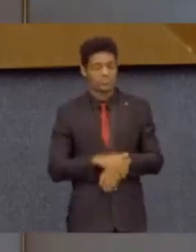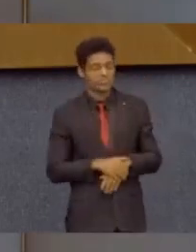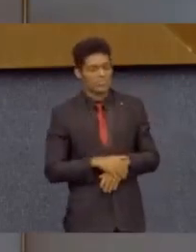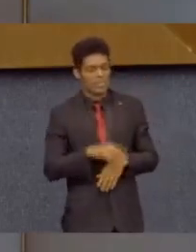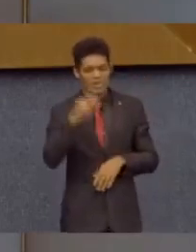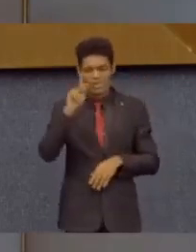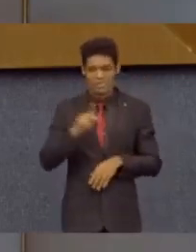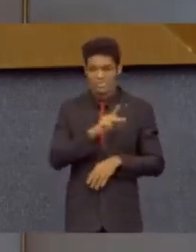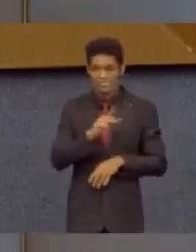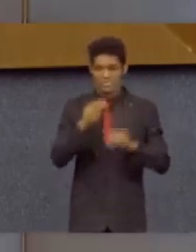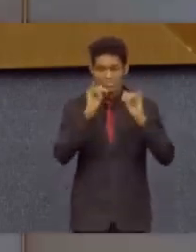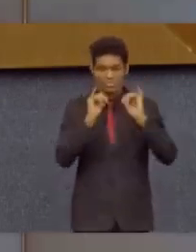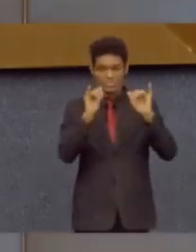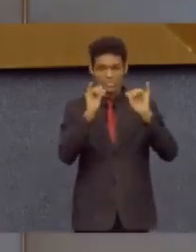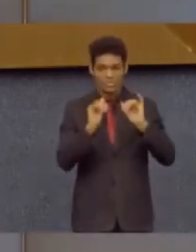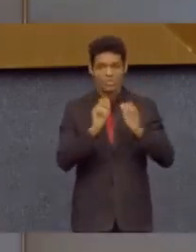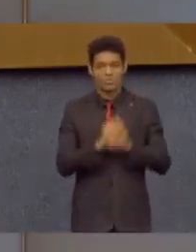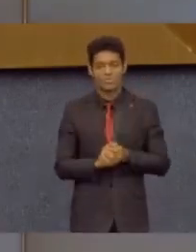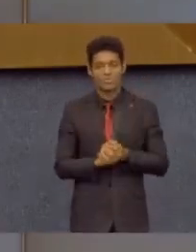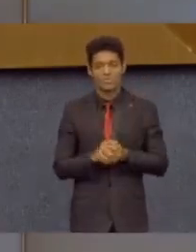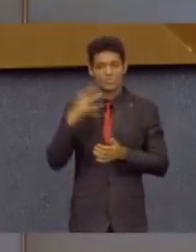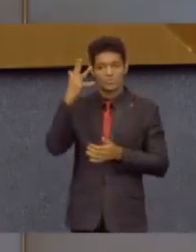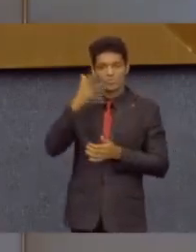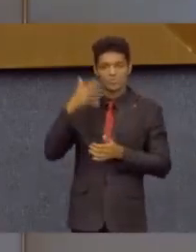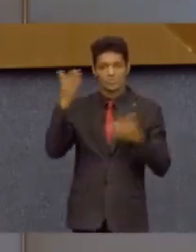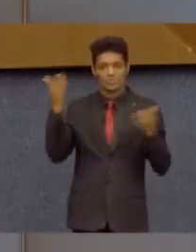A homilia de hoje é sobre Deus.